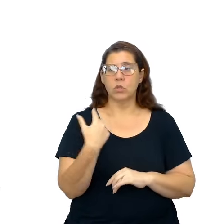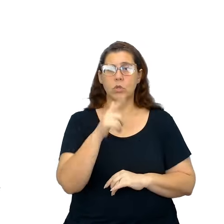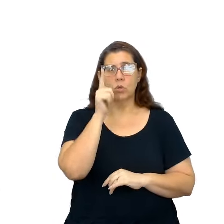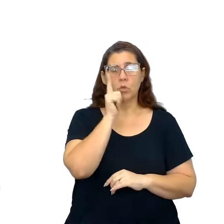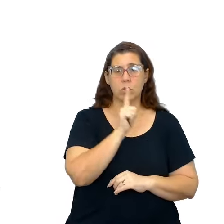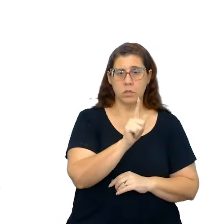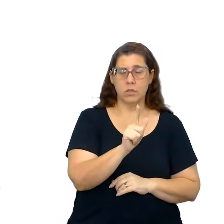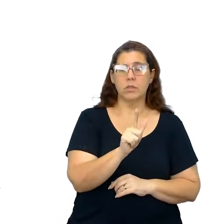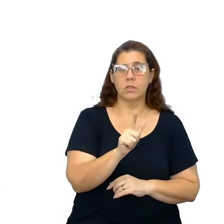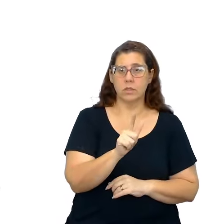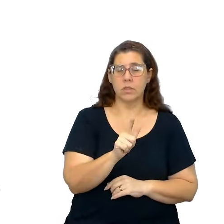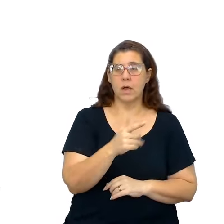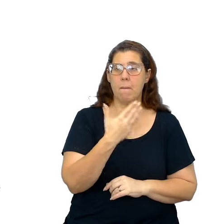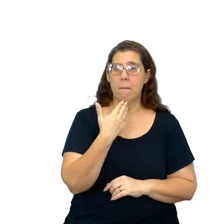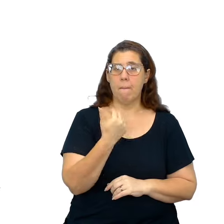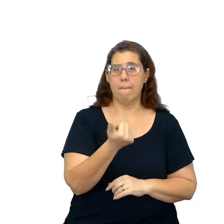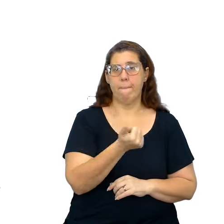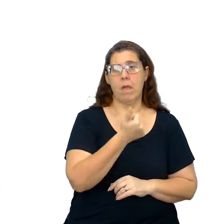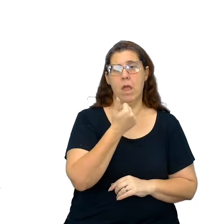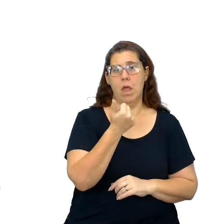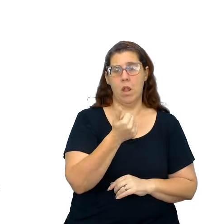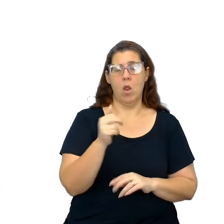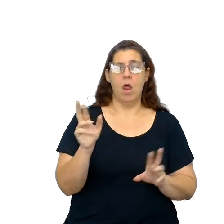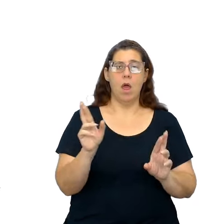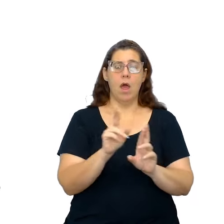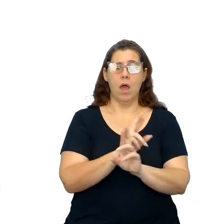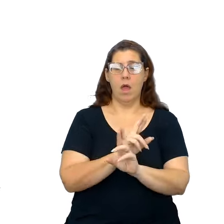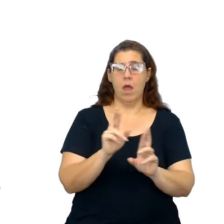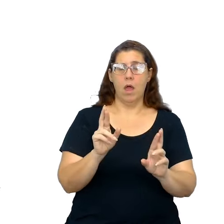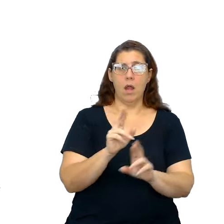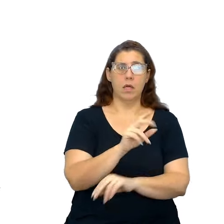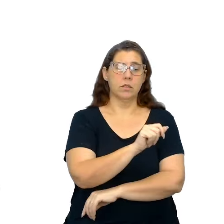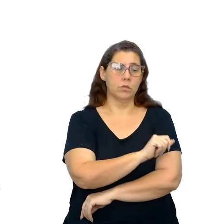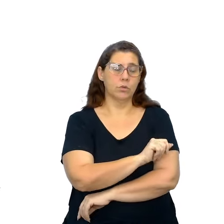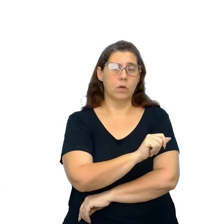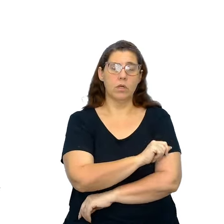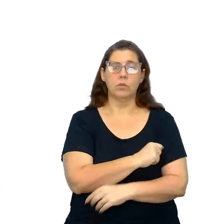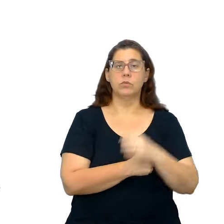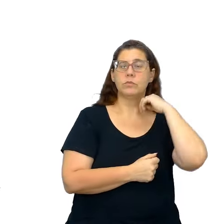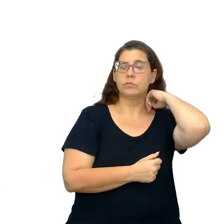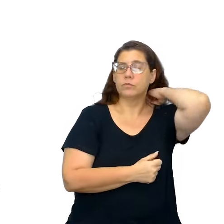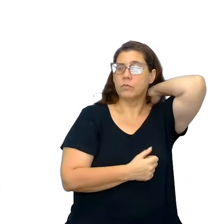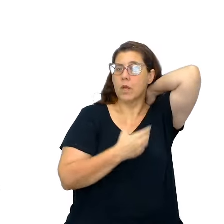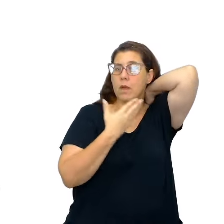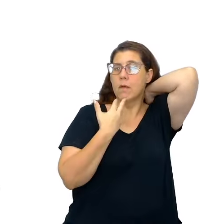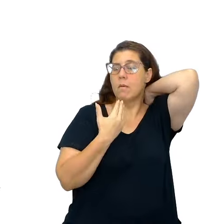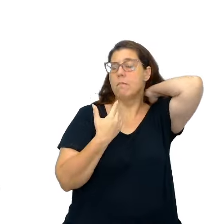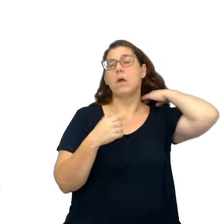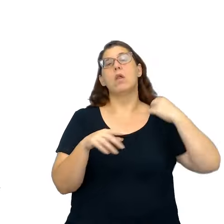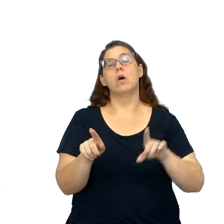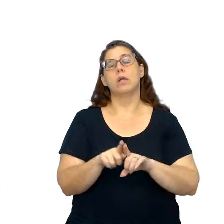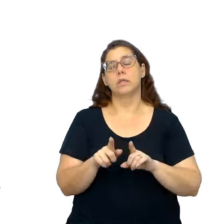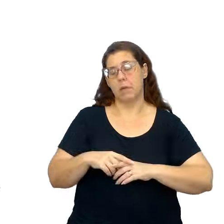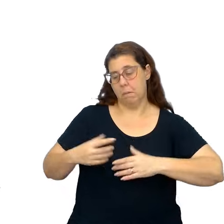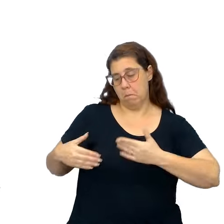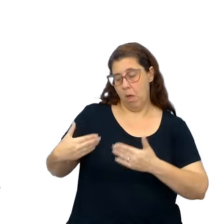consigamos aí melhorar a relação do aluno, a visão do aluno, e melhorar